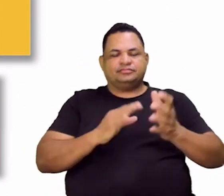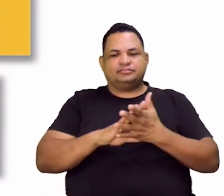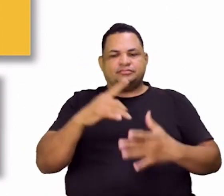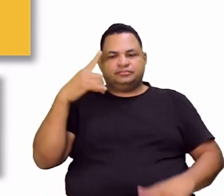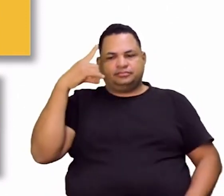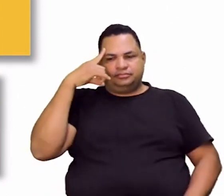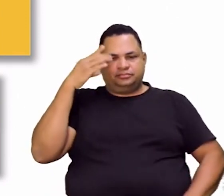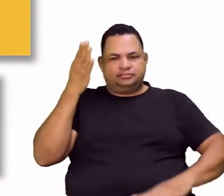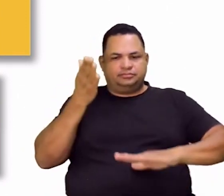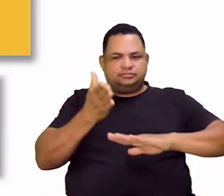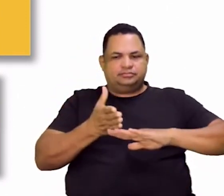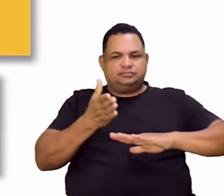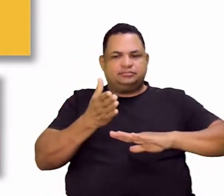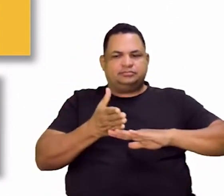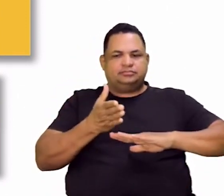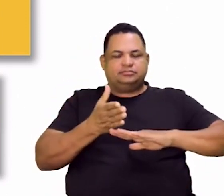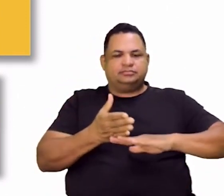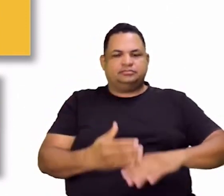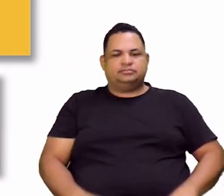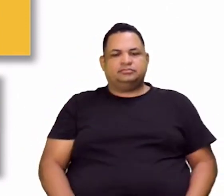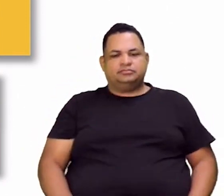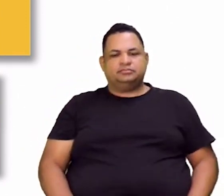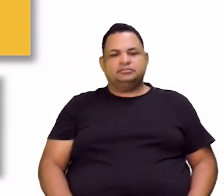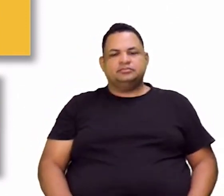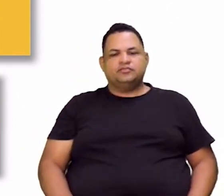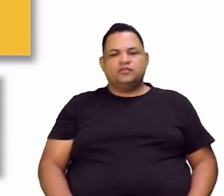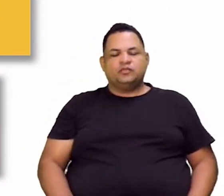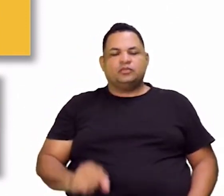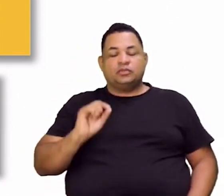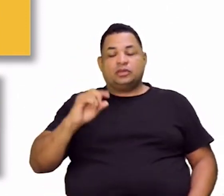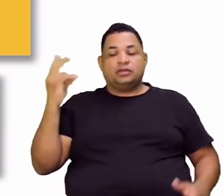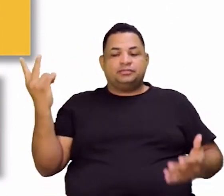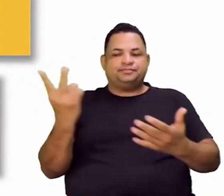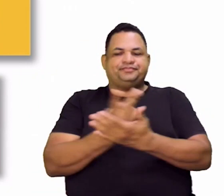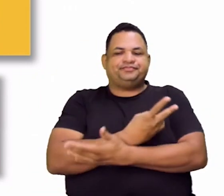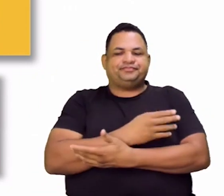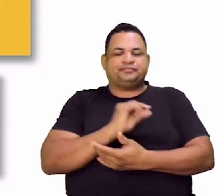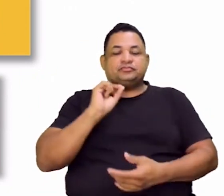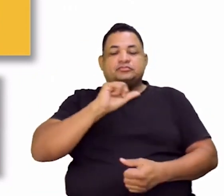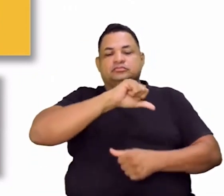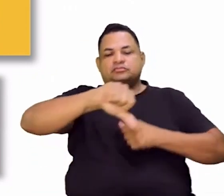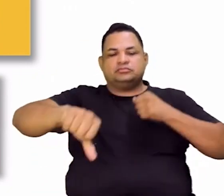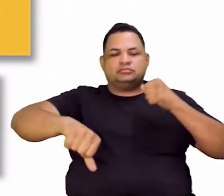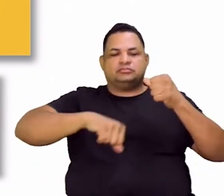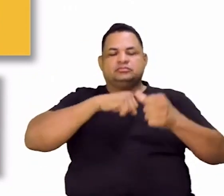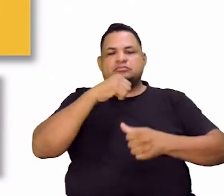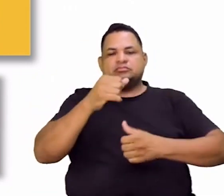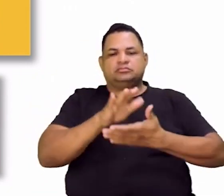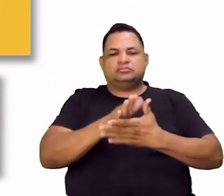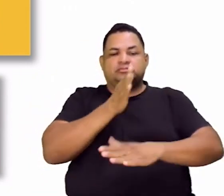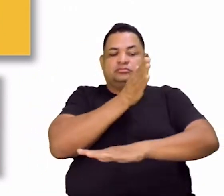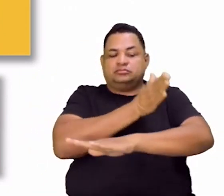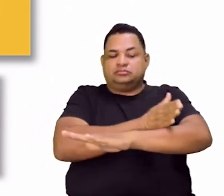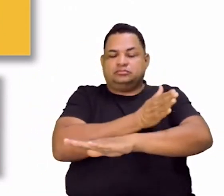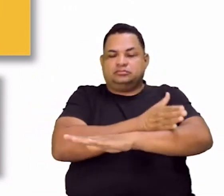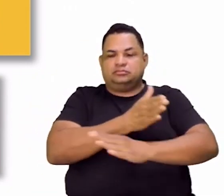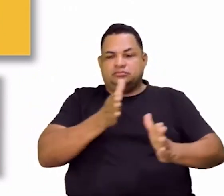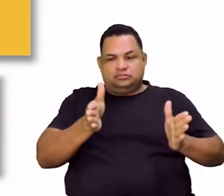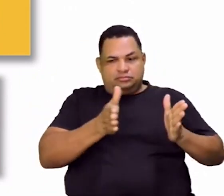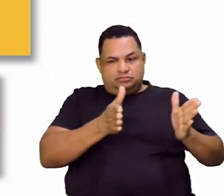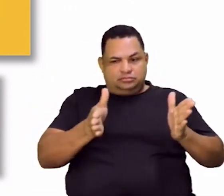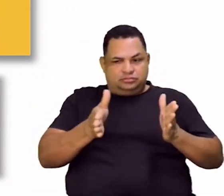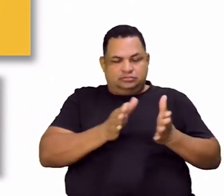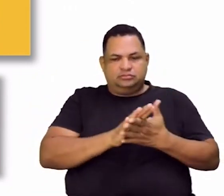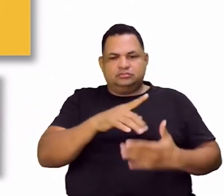Característica do pensamento moderno, olha só, vamos ver o que aconteceu. O que mudou da idade, já que aqui teve